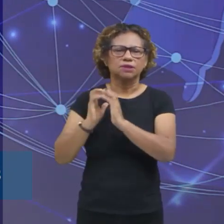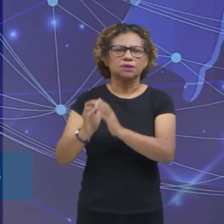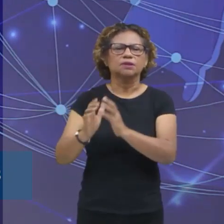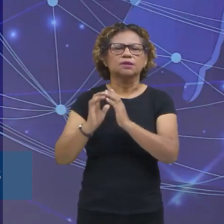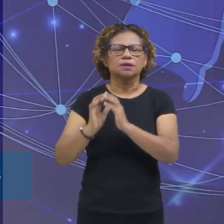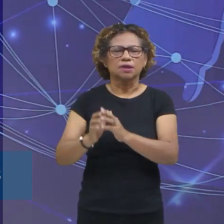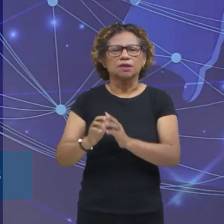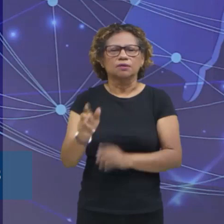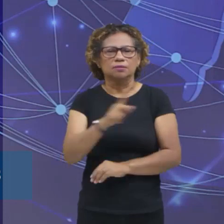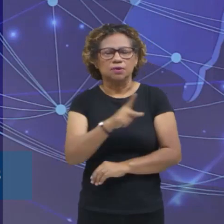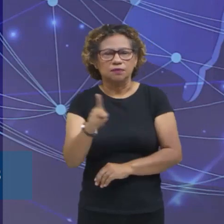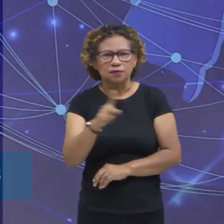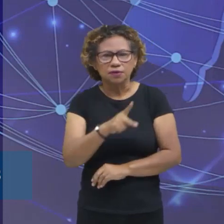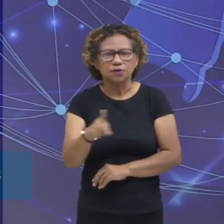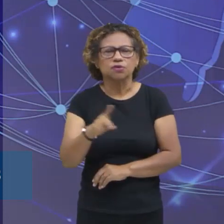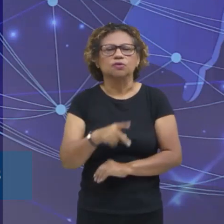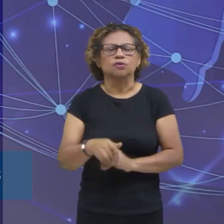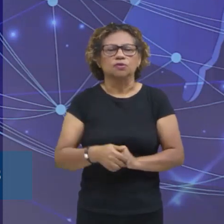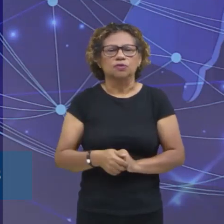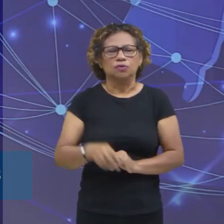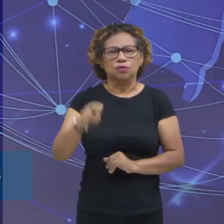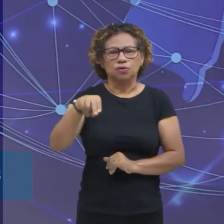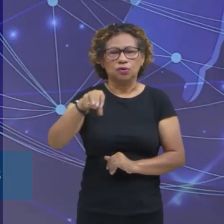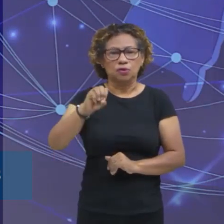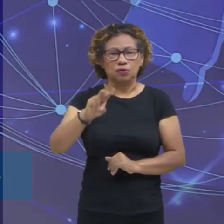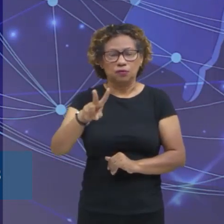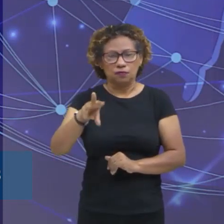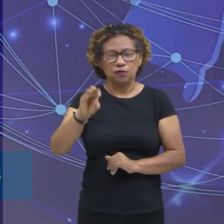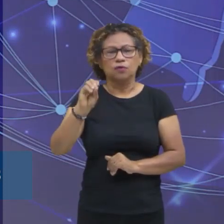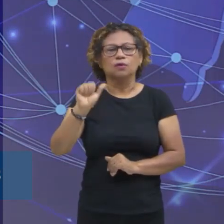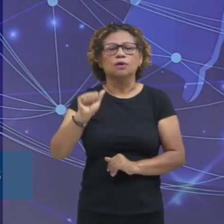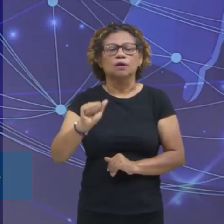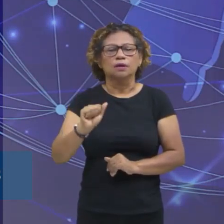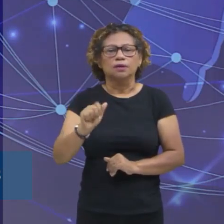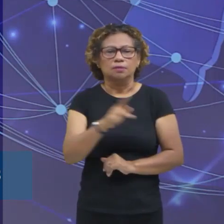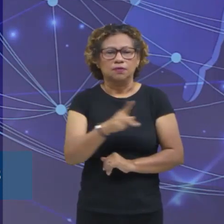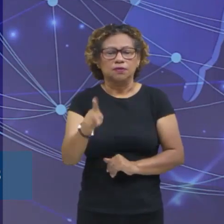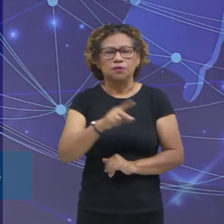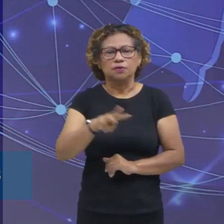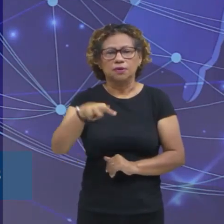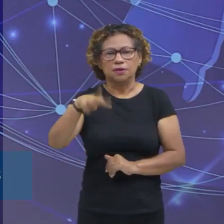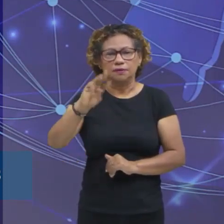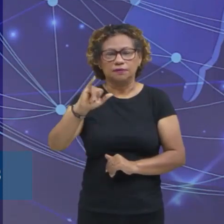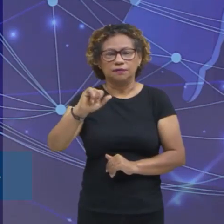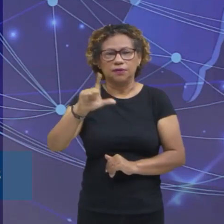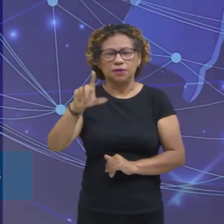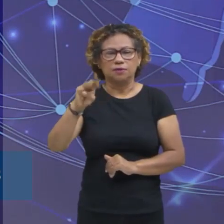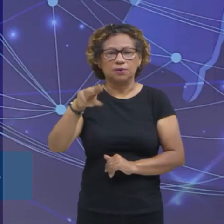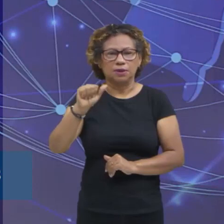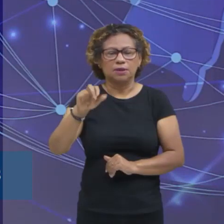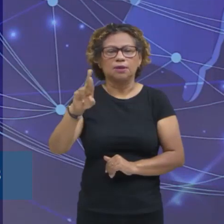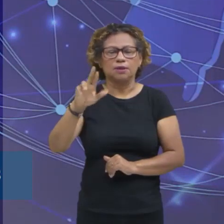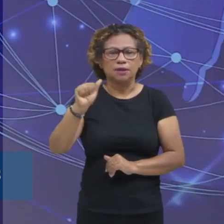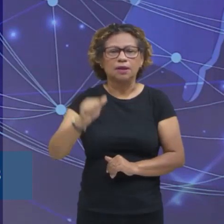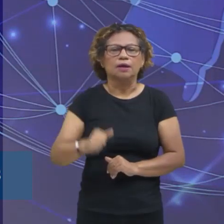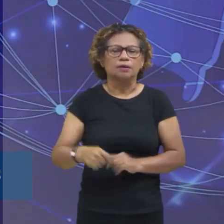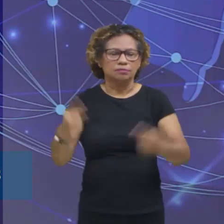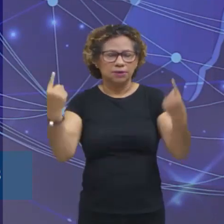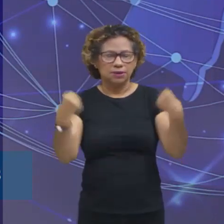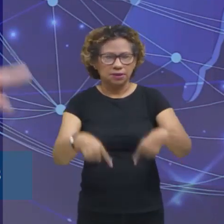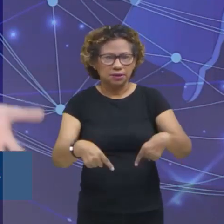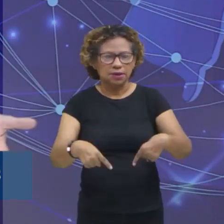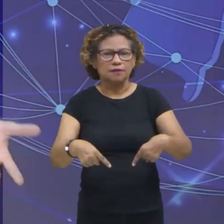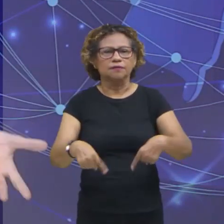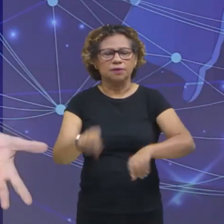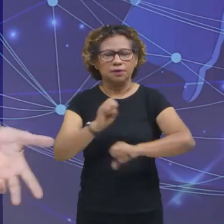da professora Vilmara, né, sobre esses desafios que se encontram, tendo em vista toda a vulnerabilidade que nós